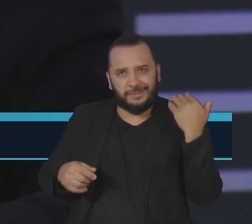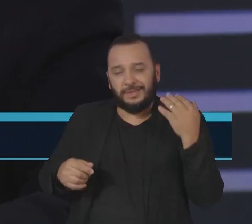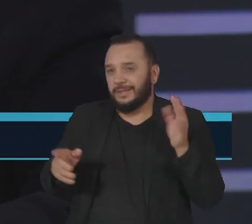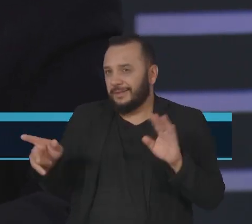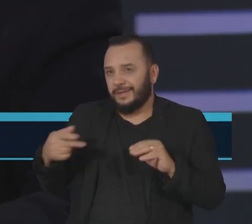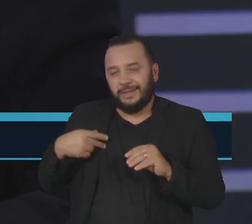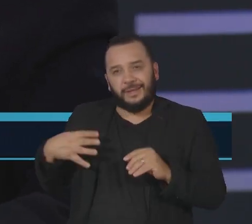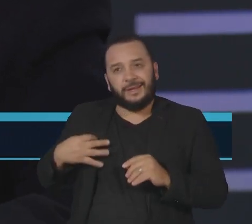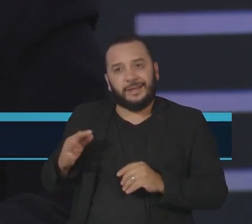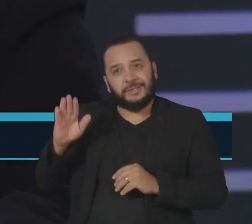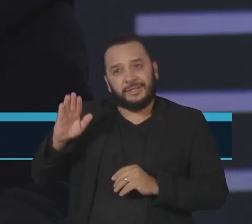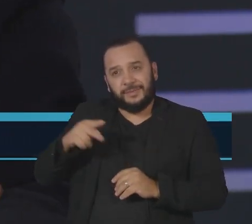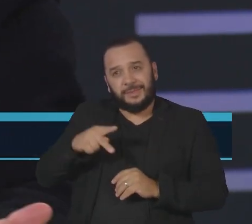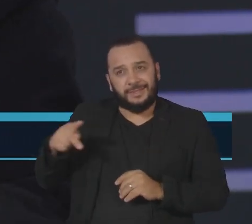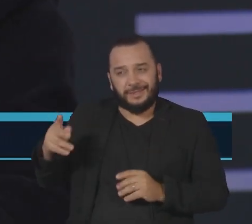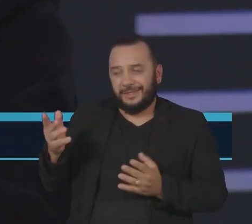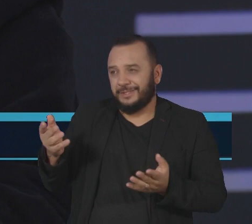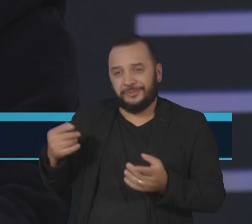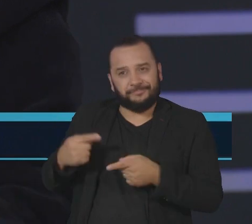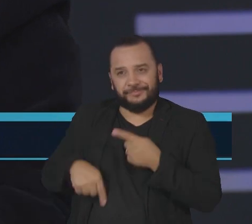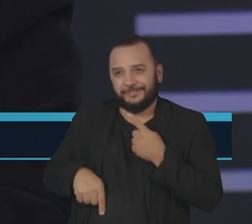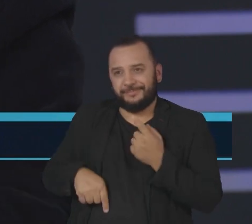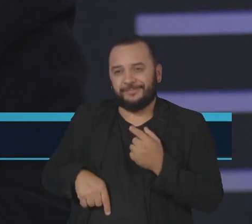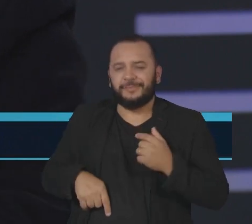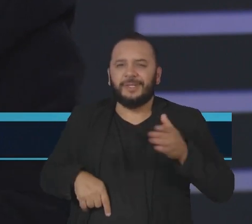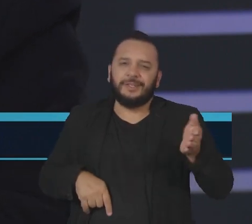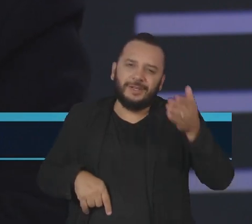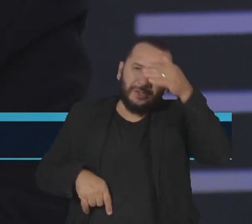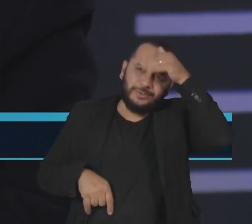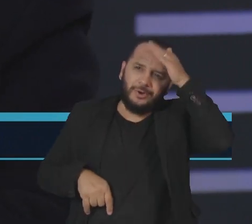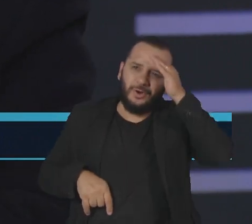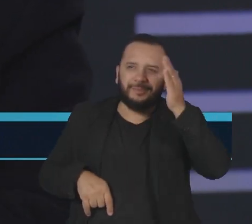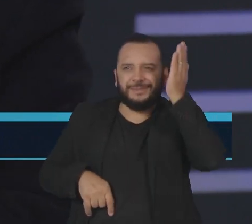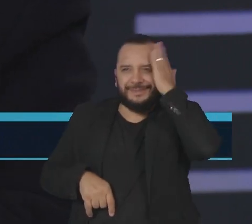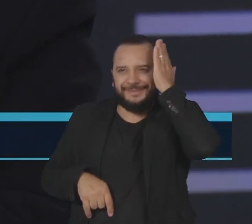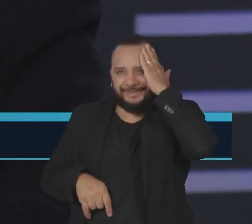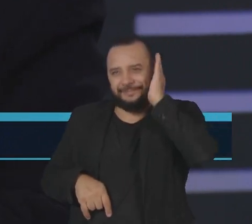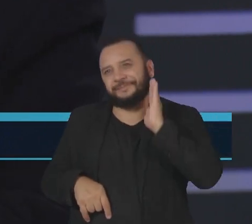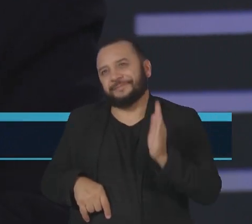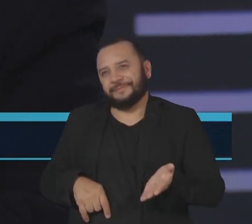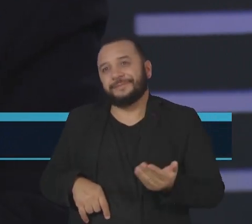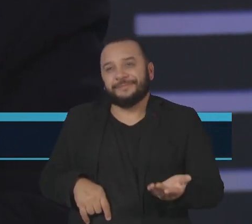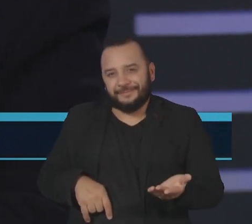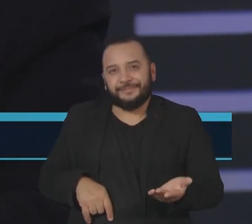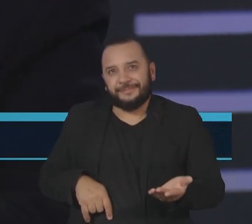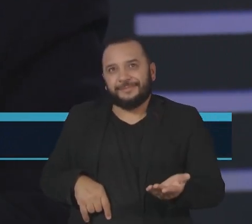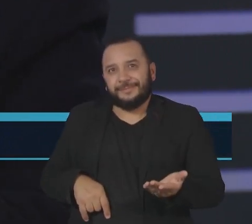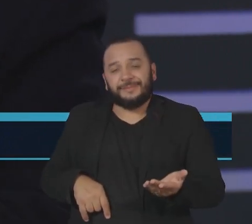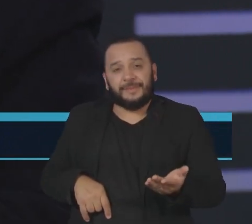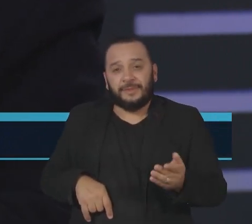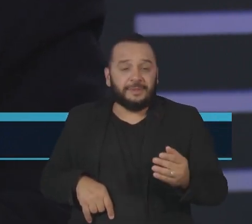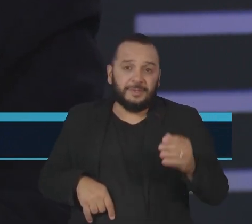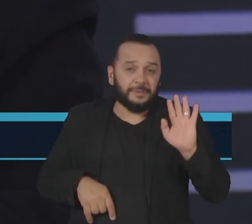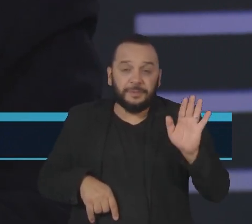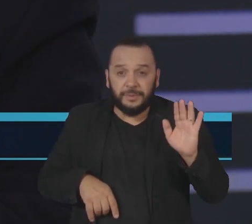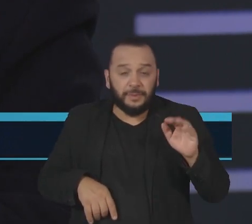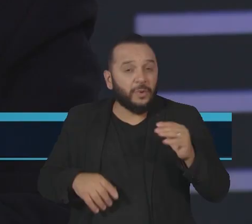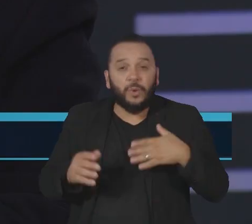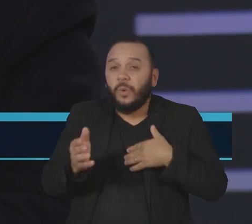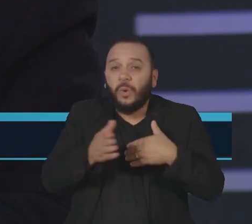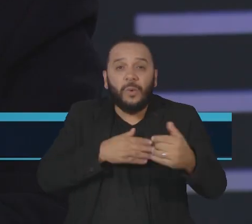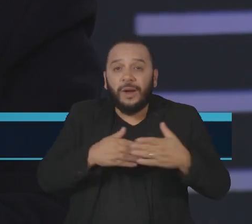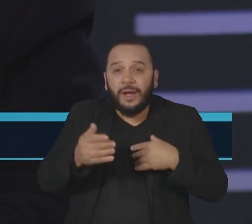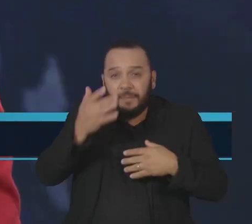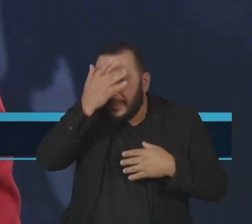a presidente, né? E, bom, e o Trump é aquilo que ele é, então, de repente, qualquer um que não seja ele pode parecer uma boa